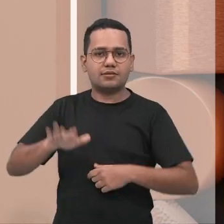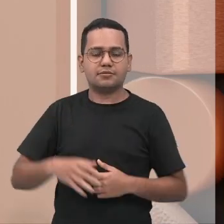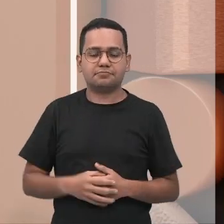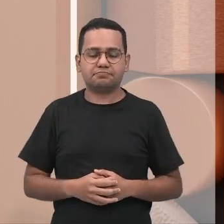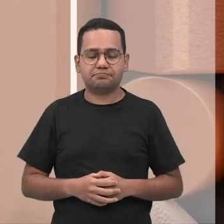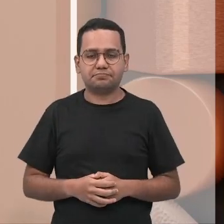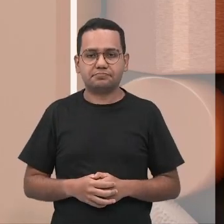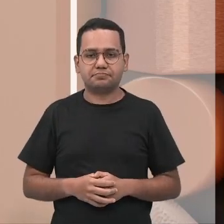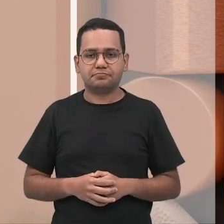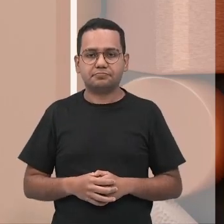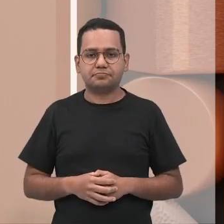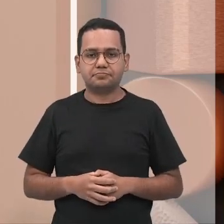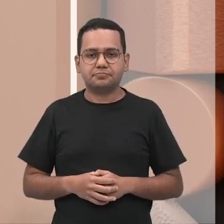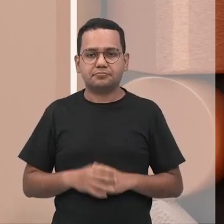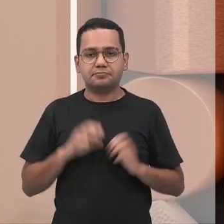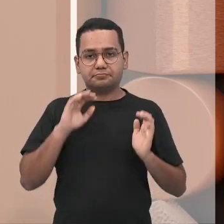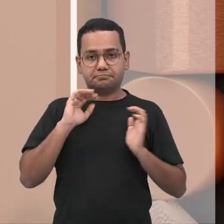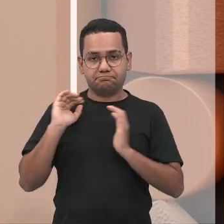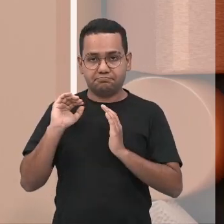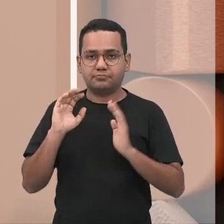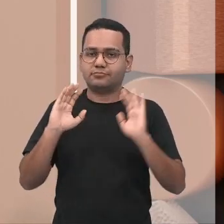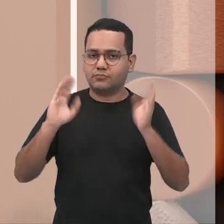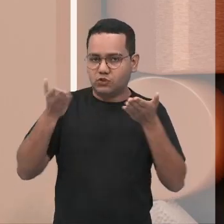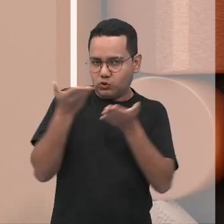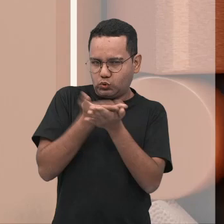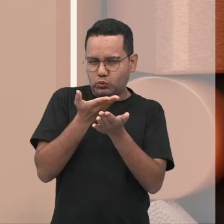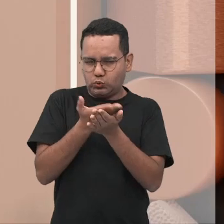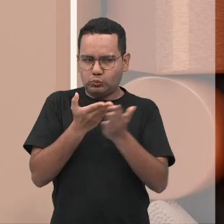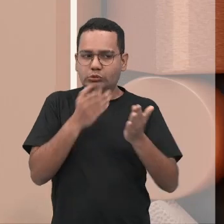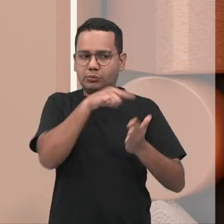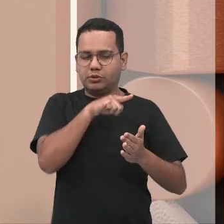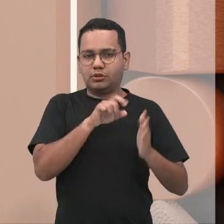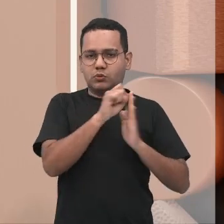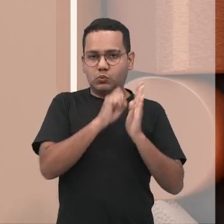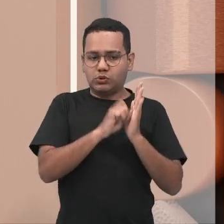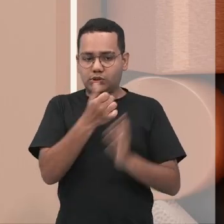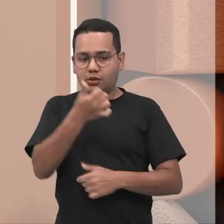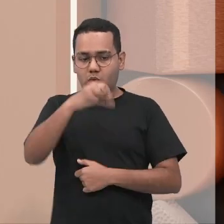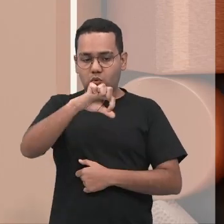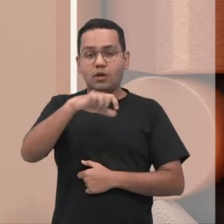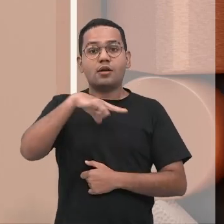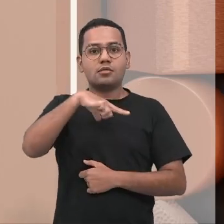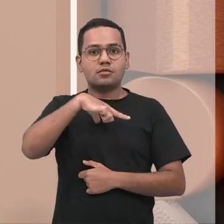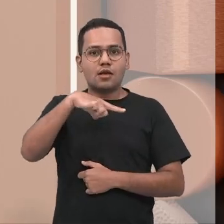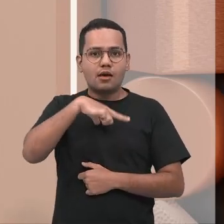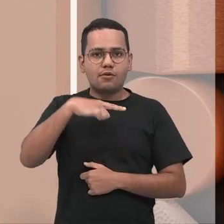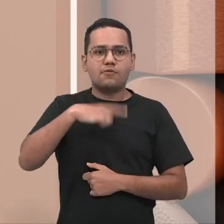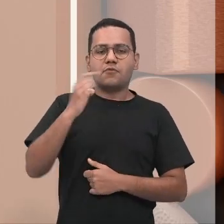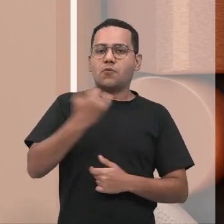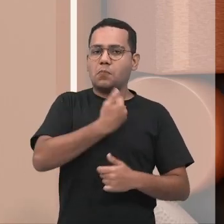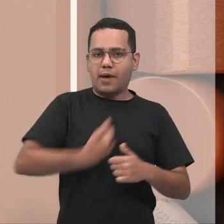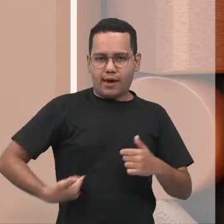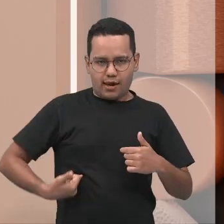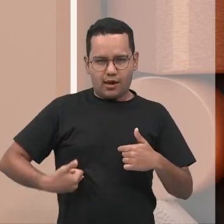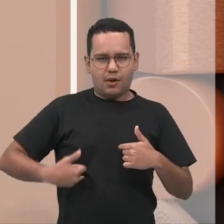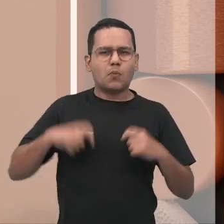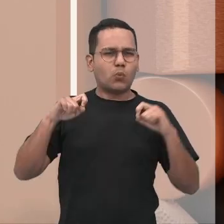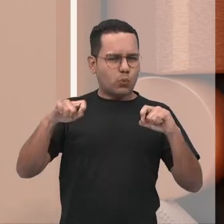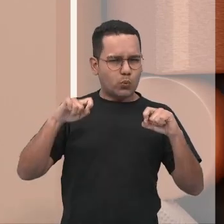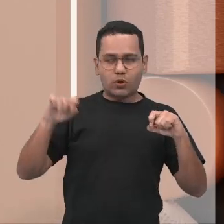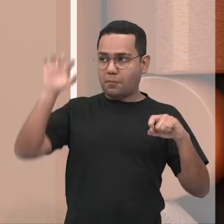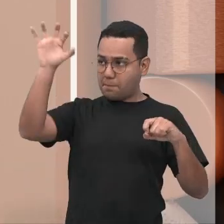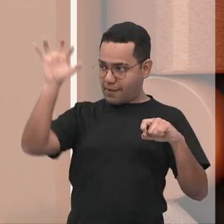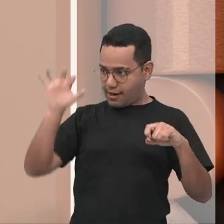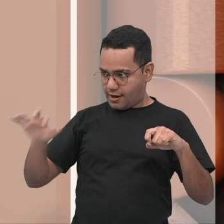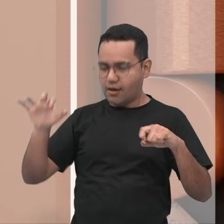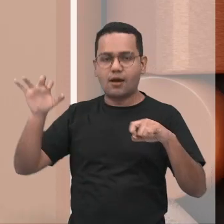gente já estudou que lá no século XIX, o imperialismo dividiu a África e a Ásia em colônias e